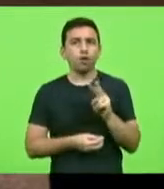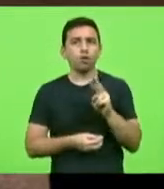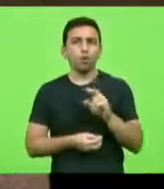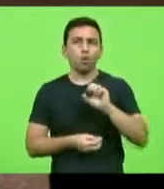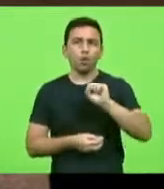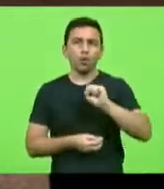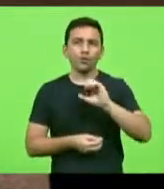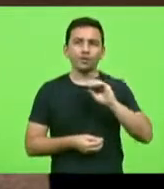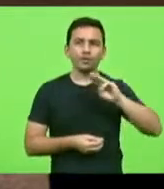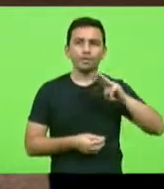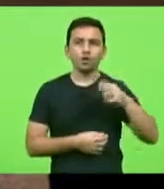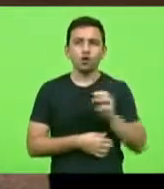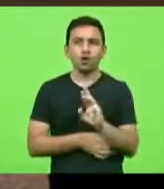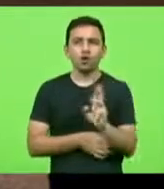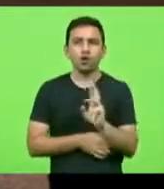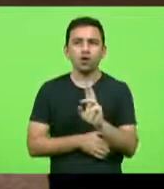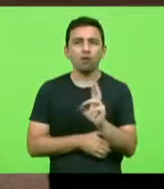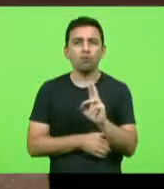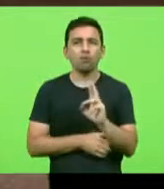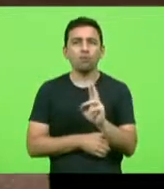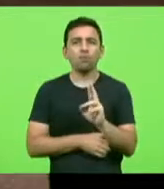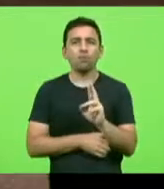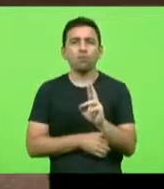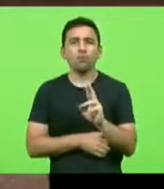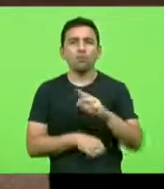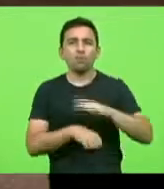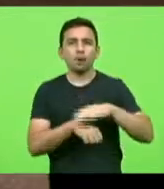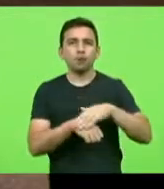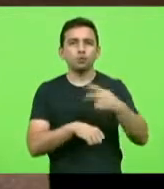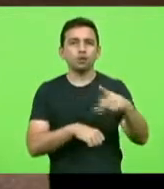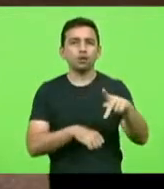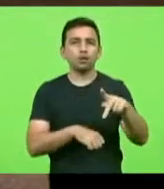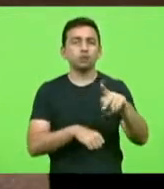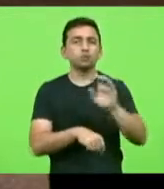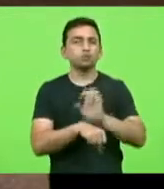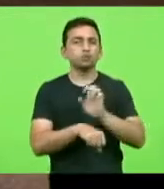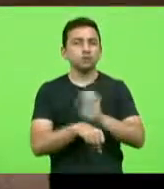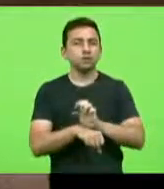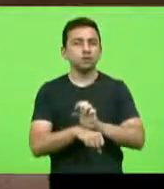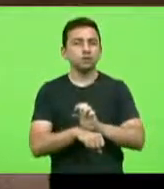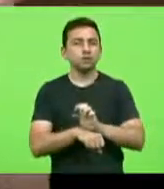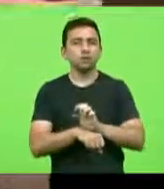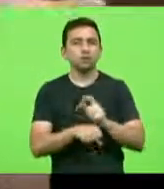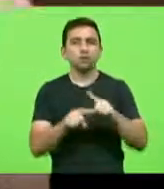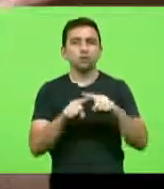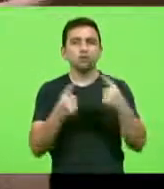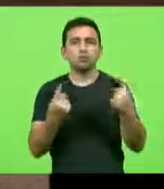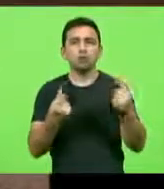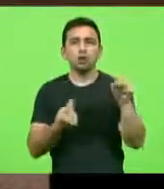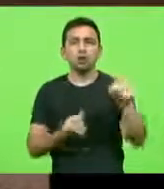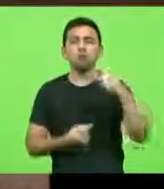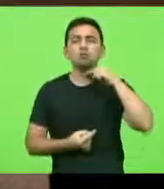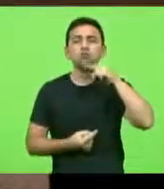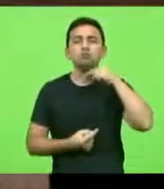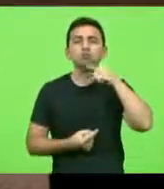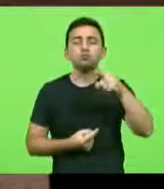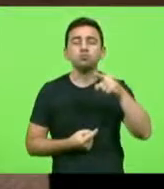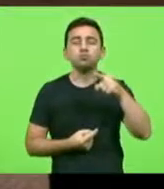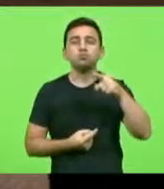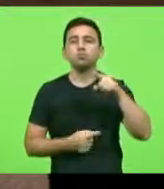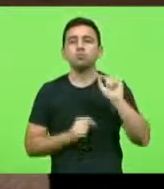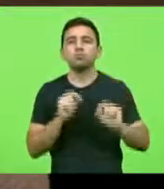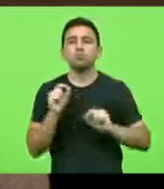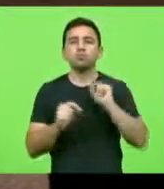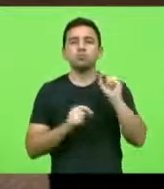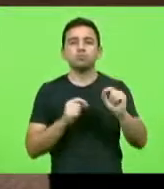80 milhões de reais, de um órgão estadual que não conseguiu aplicar